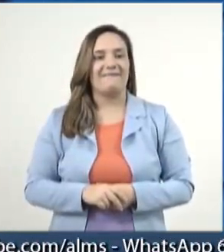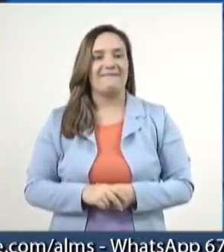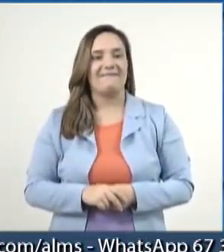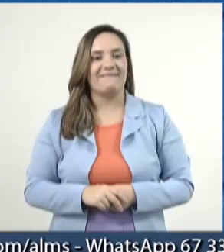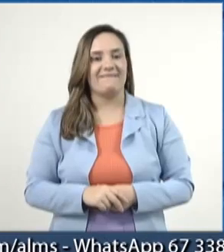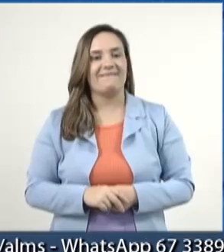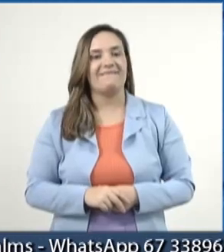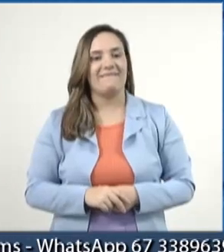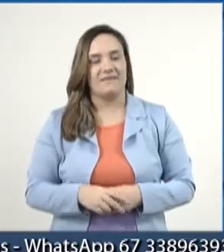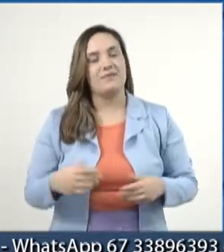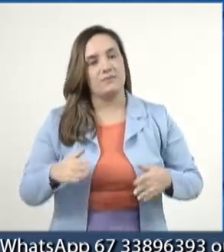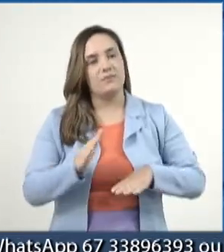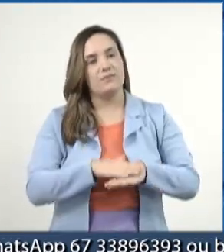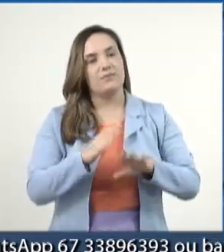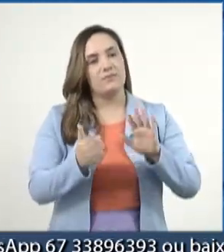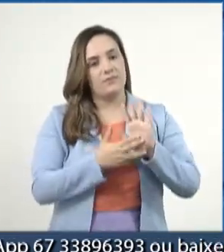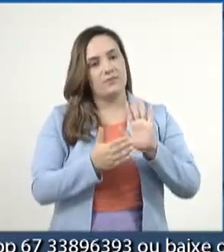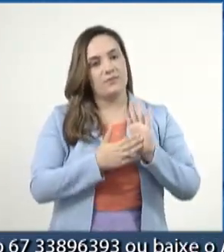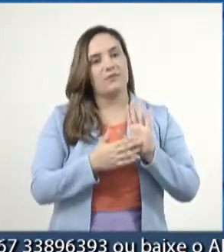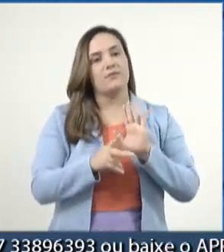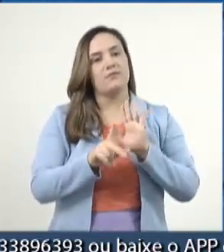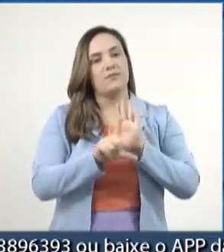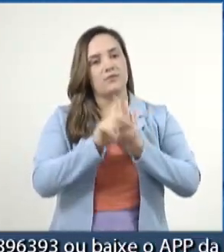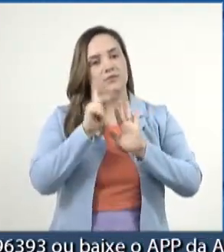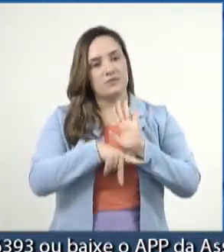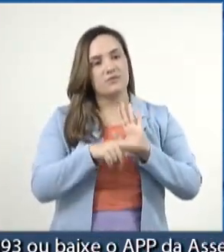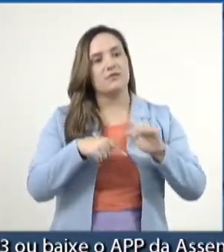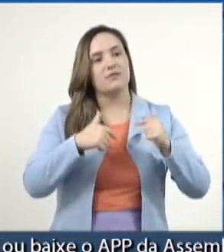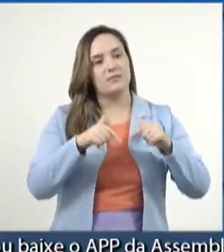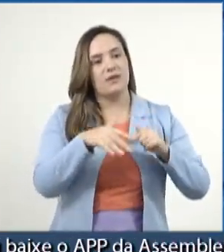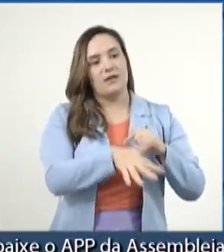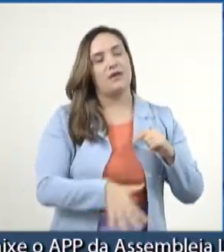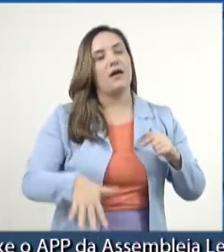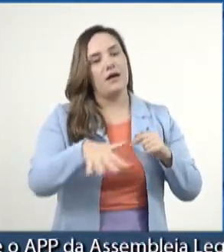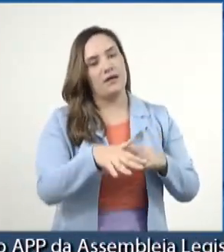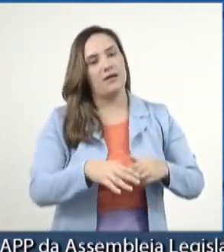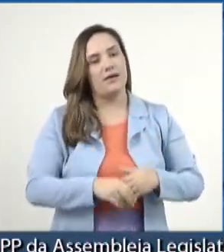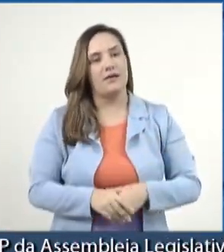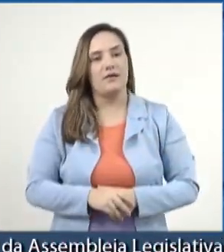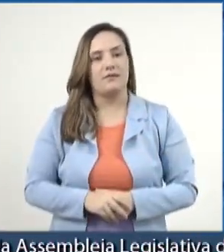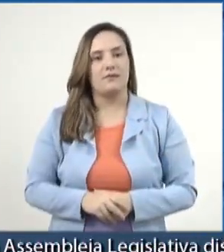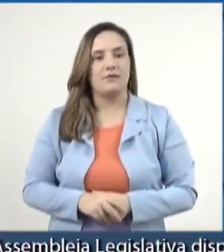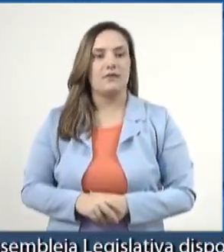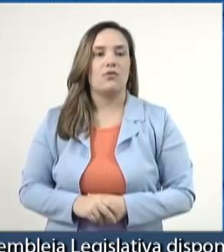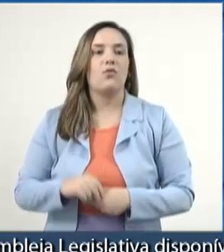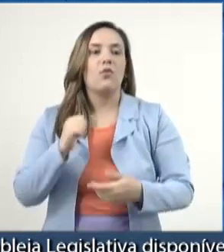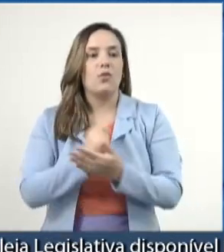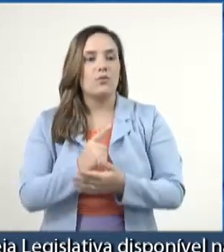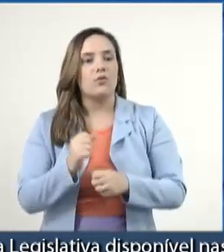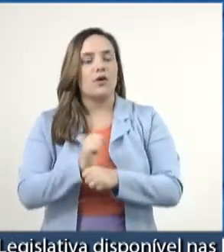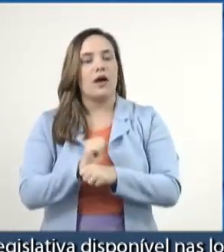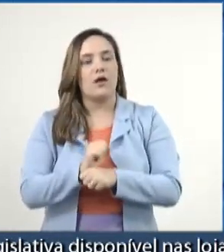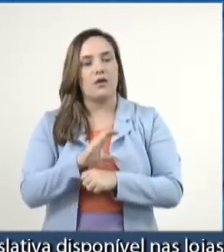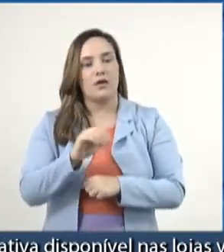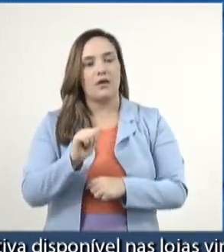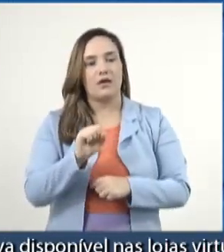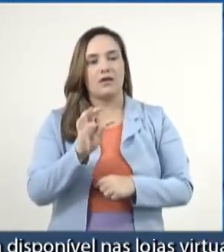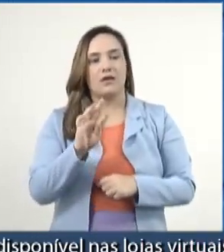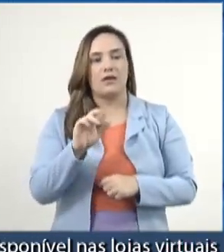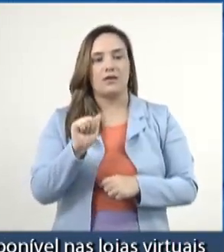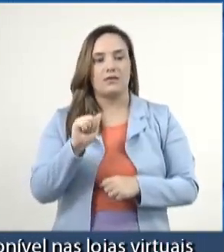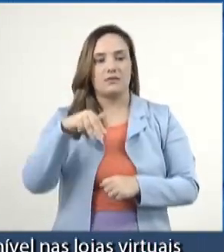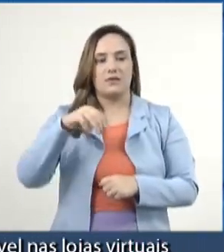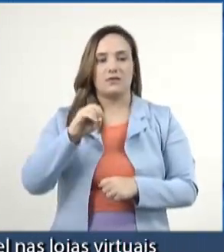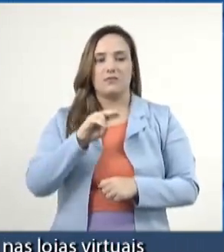Bataguaçu mesmo. Lógico que o deputado Márcio tem atuado bastante nessa área, tem feito aquisições aí de castramóvel, mas foi um dos primeiros